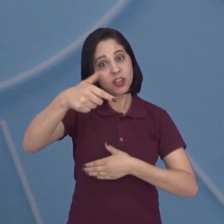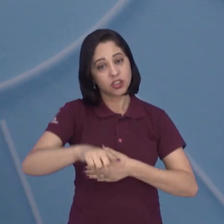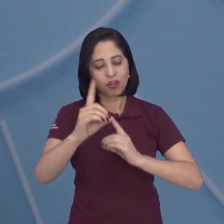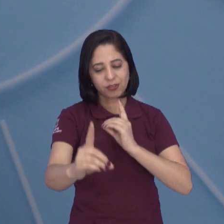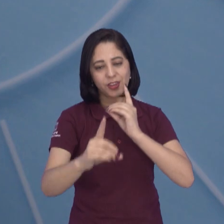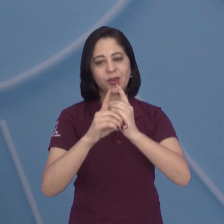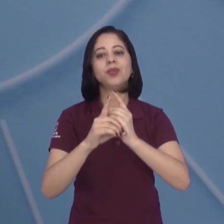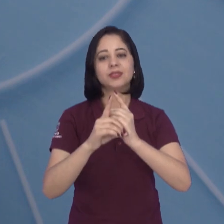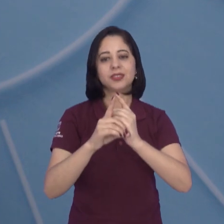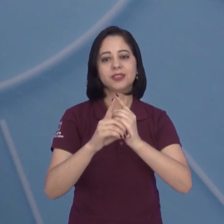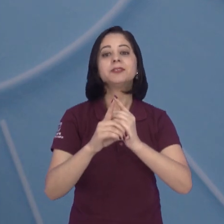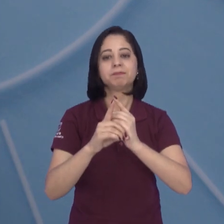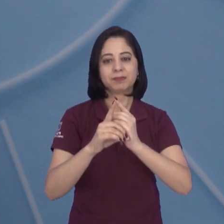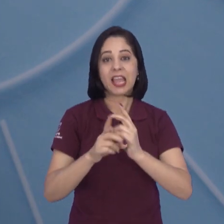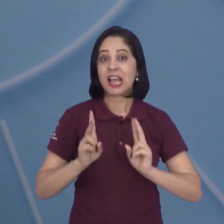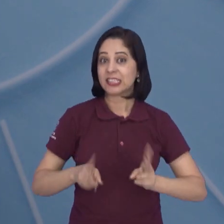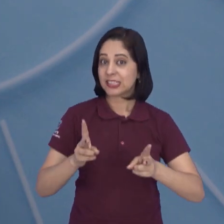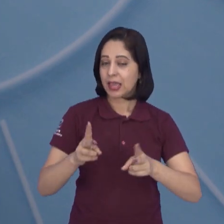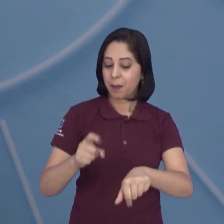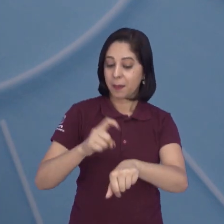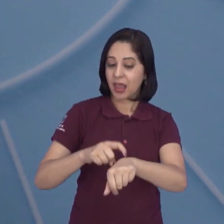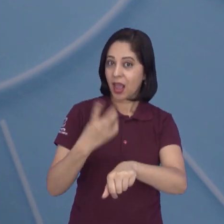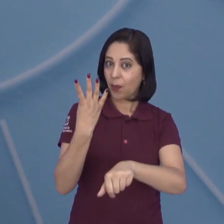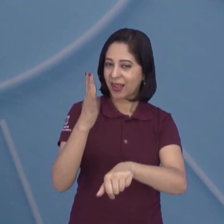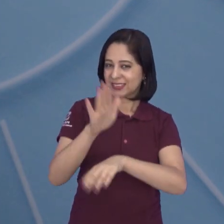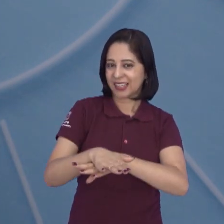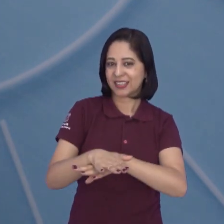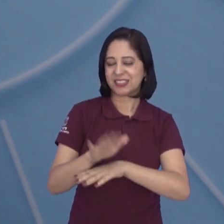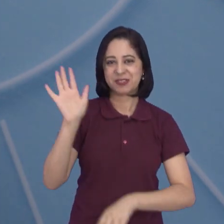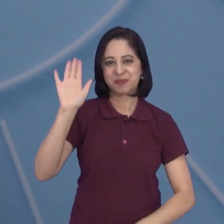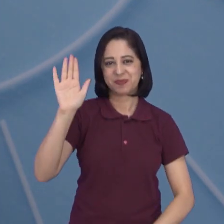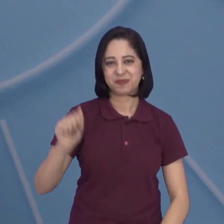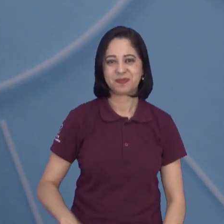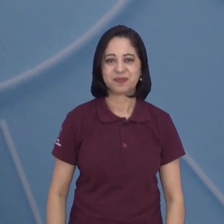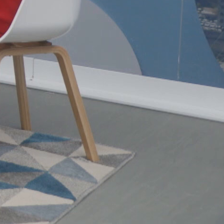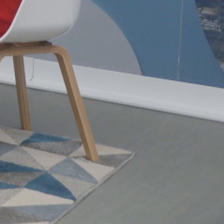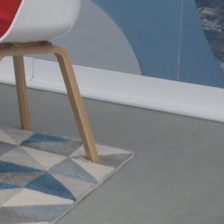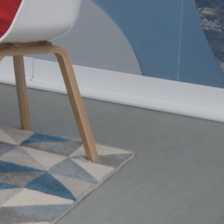estaremos de volta novamente, sempre a partir das 4 horas da tarde. Até mais!